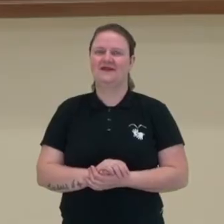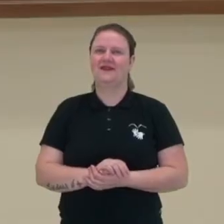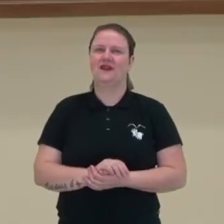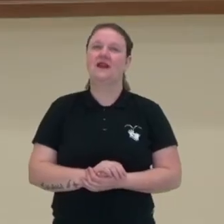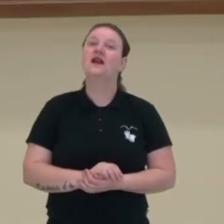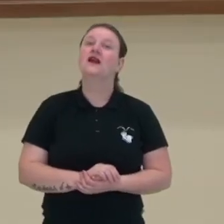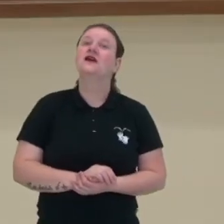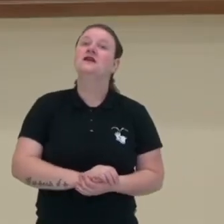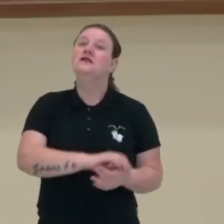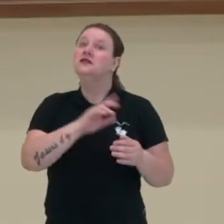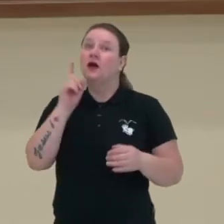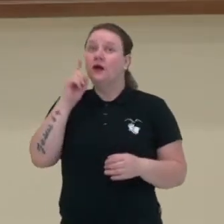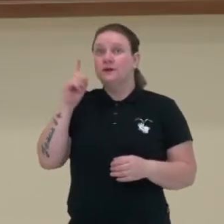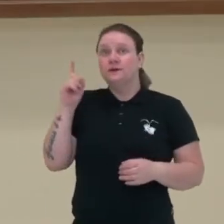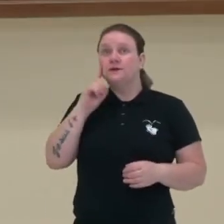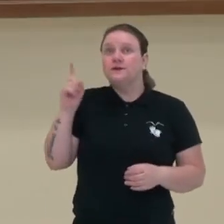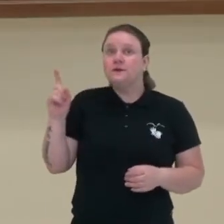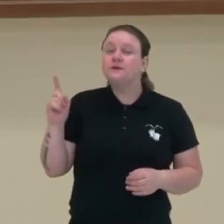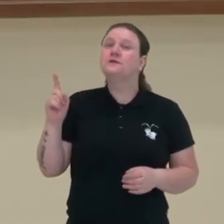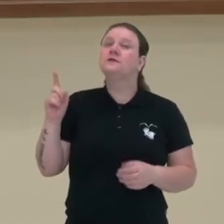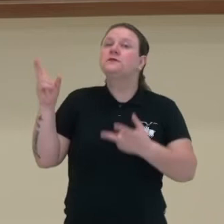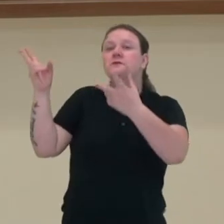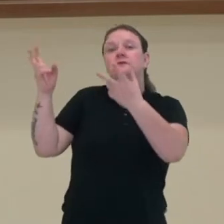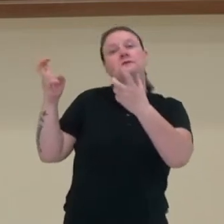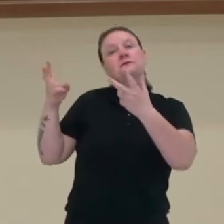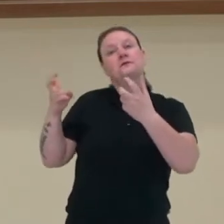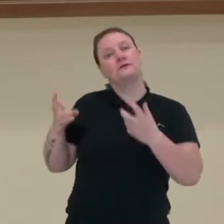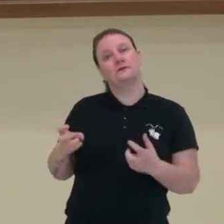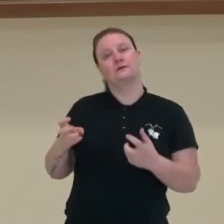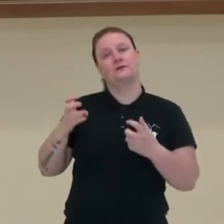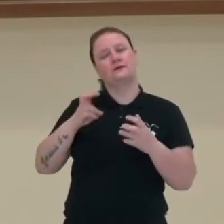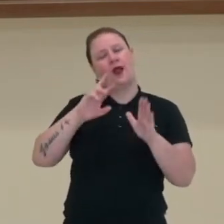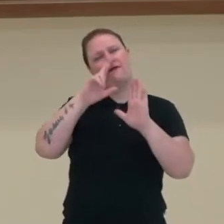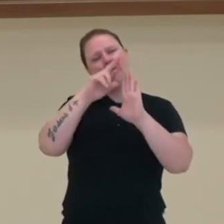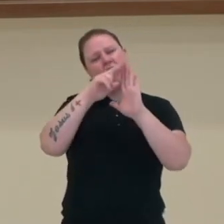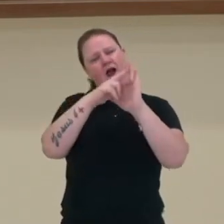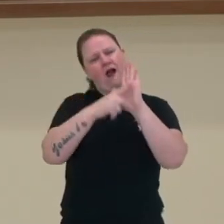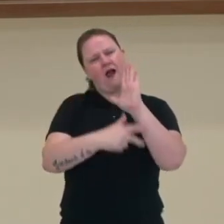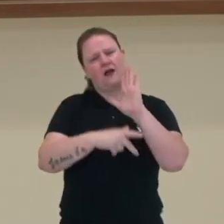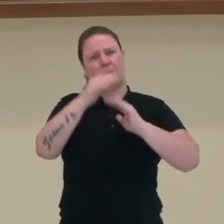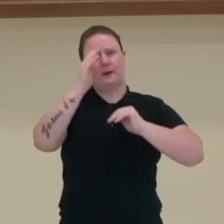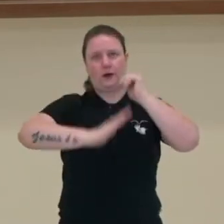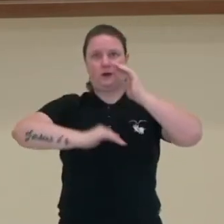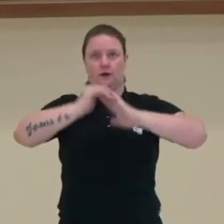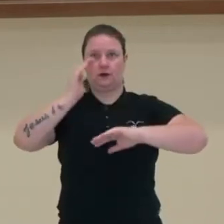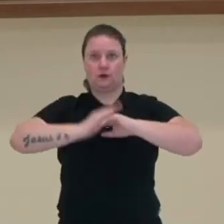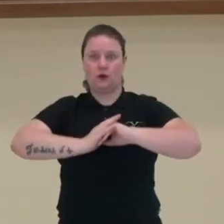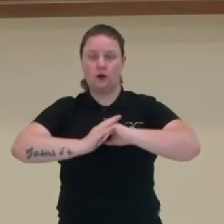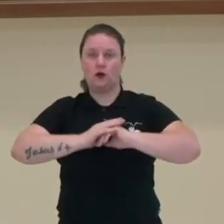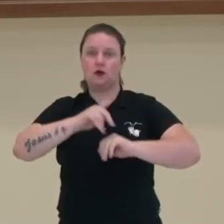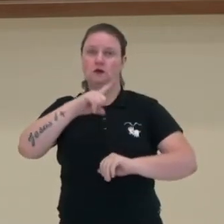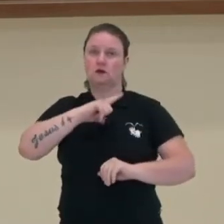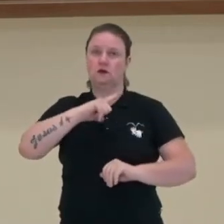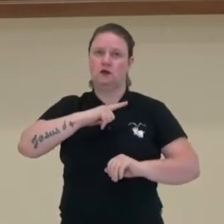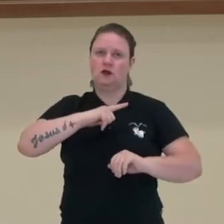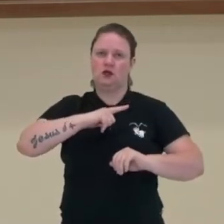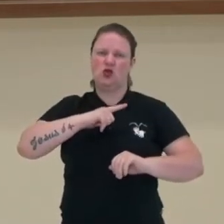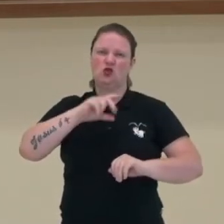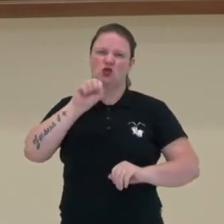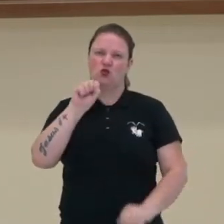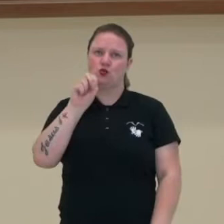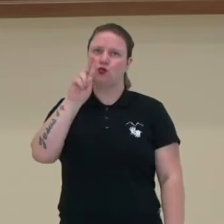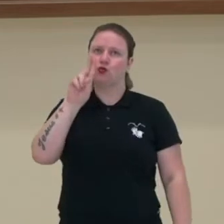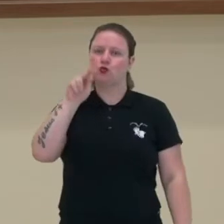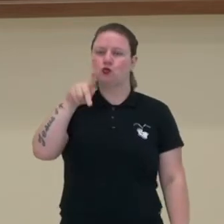cantor. Nós vimos aqui, pessoal, várias profissões e aí ele diz que essas pessoas são super trabalhadores.